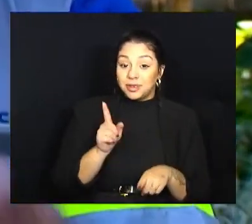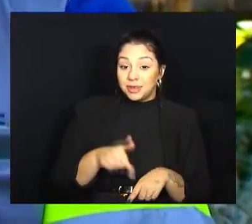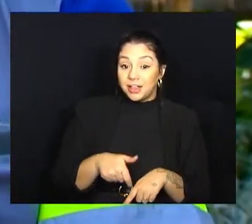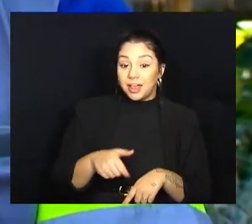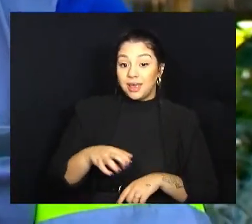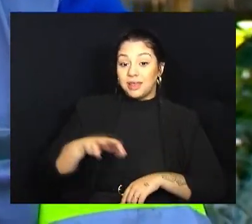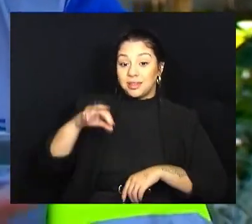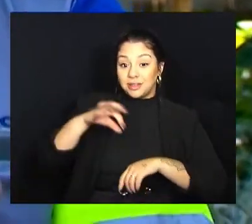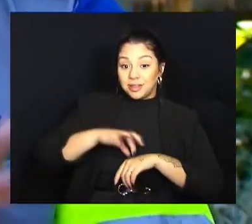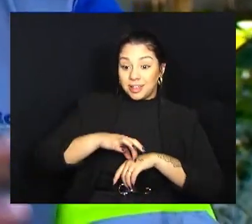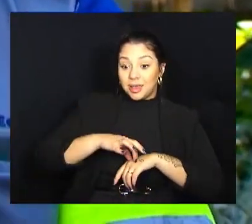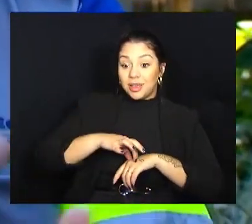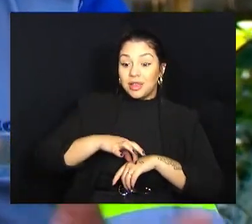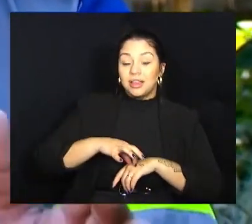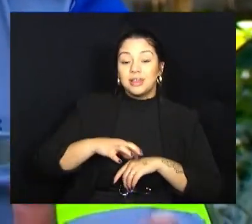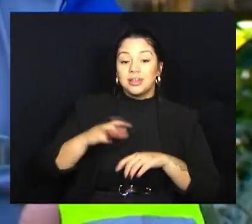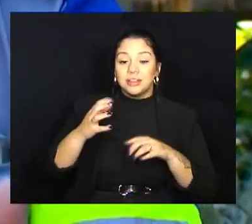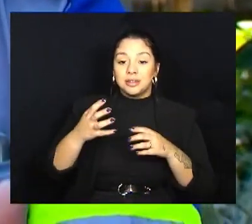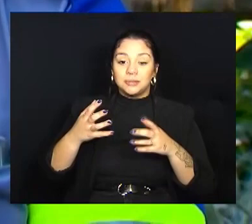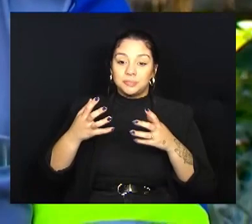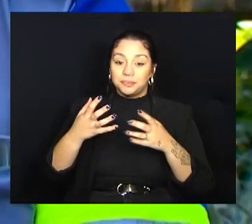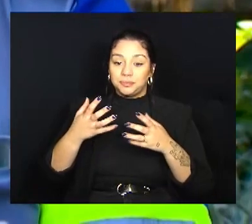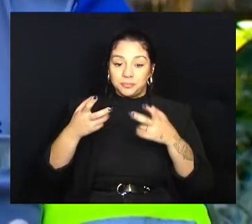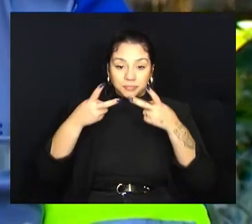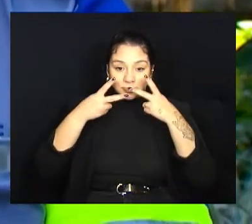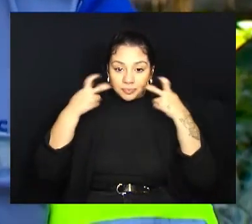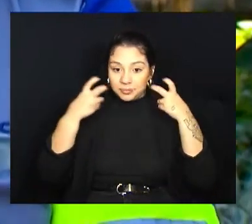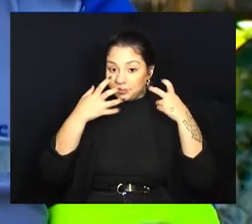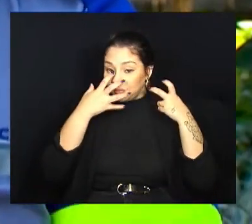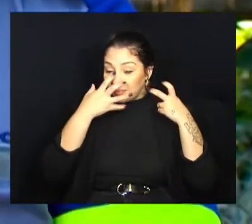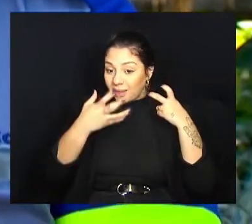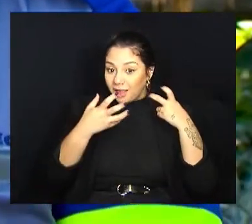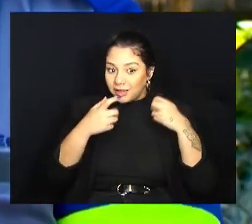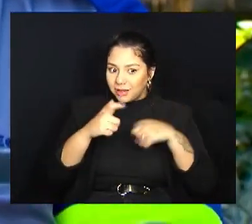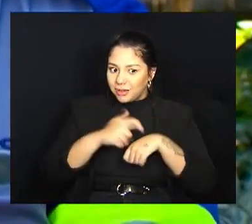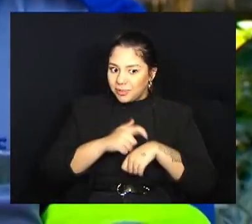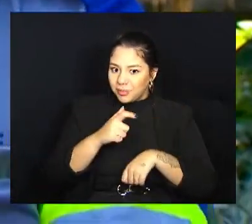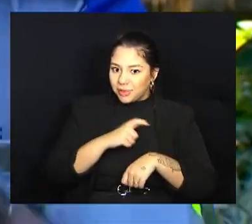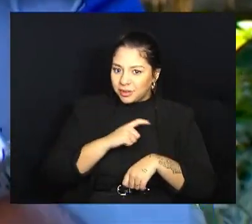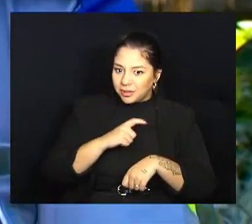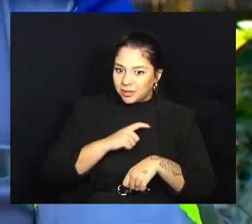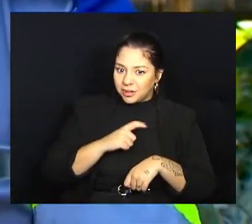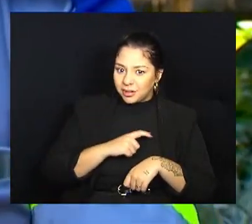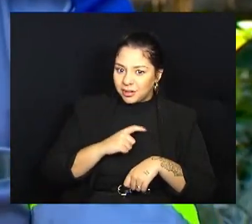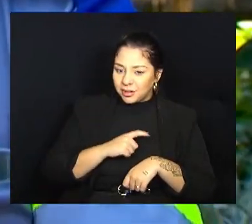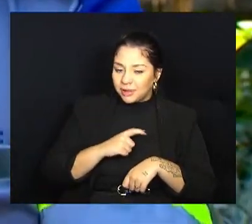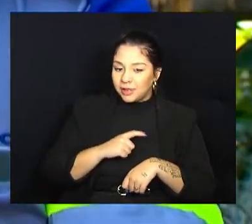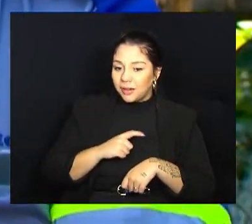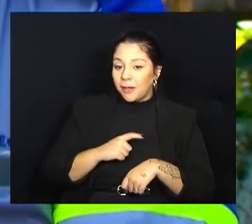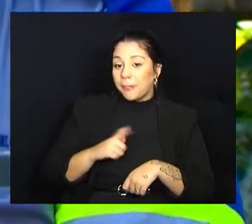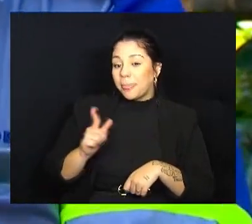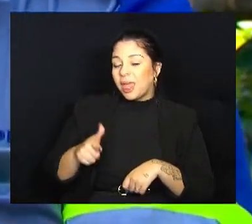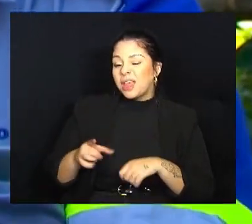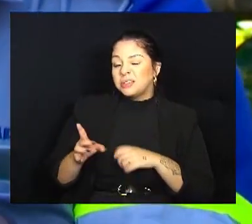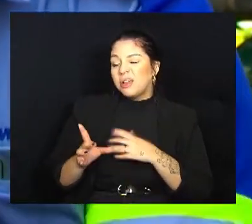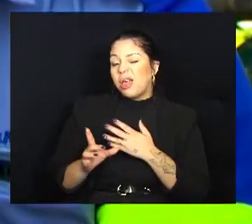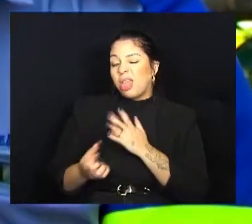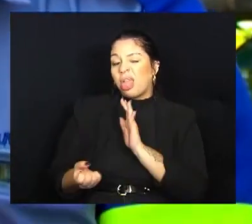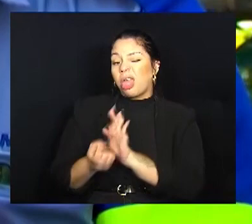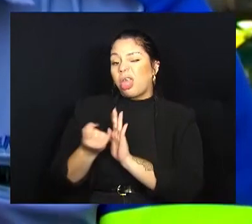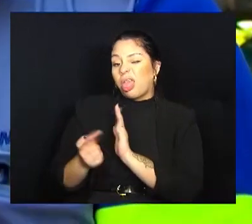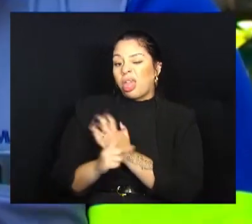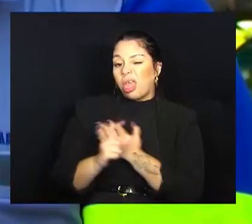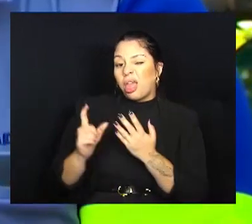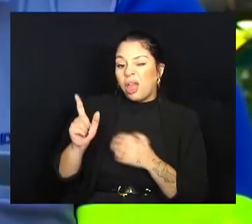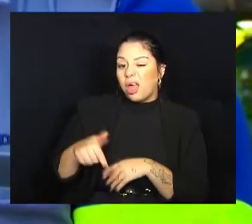que naquele momento presente de escolher as melhores fotos, as capivaras estavam sendo estigmatizadas como os